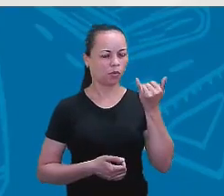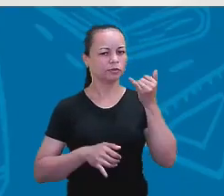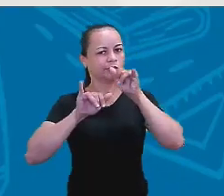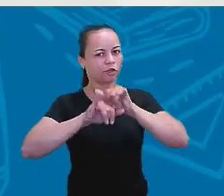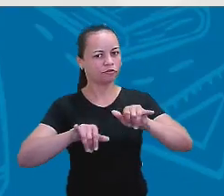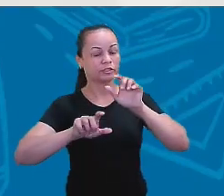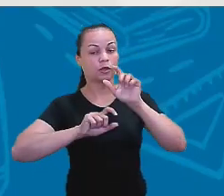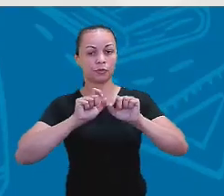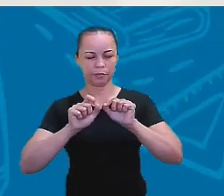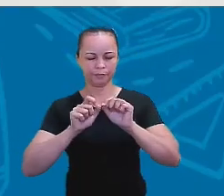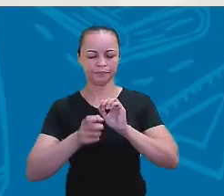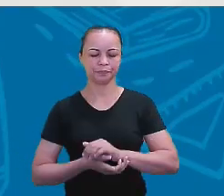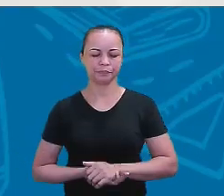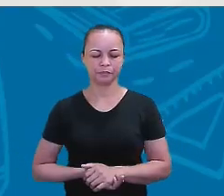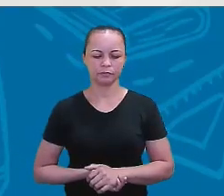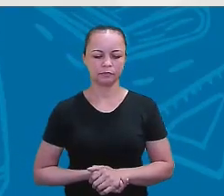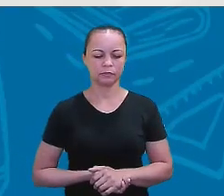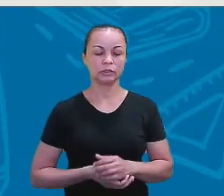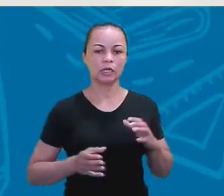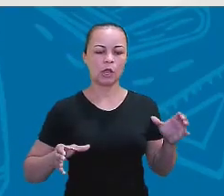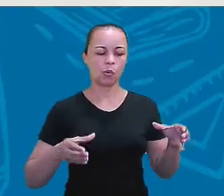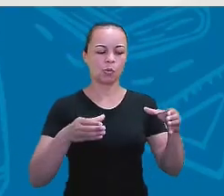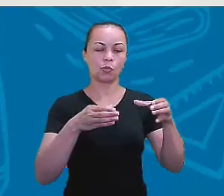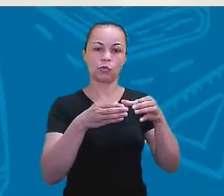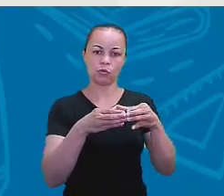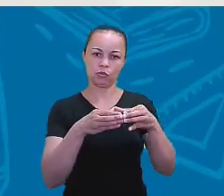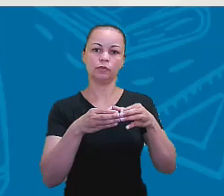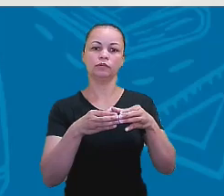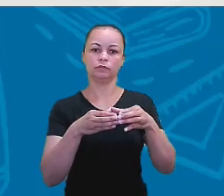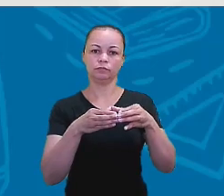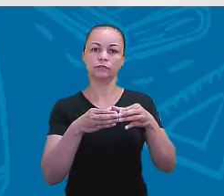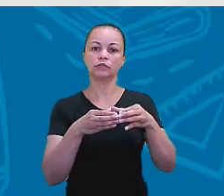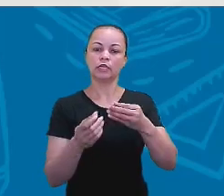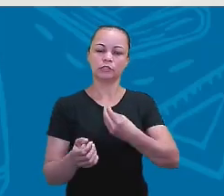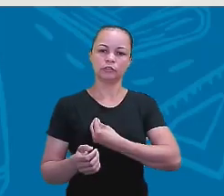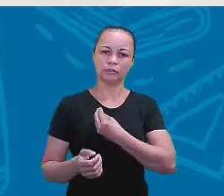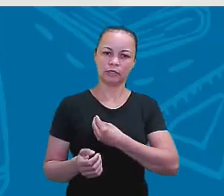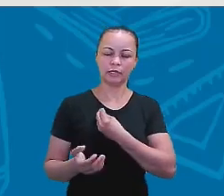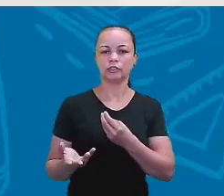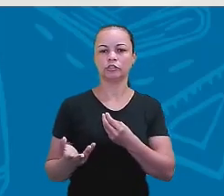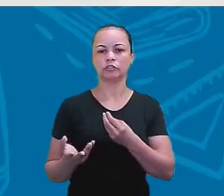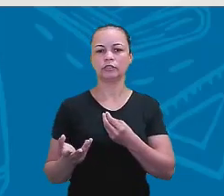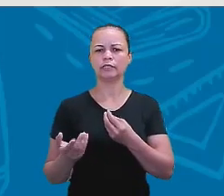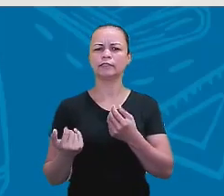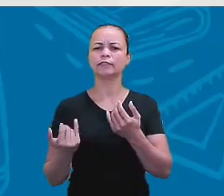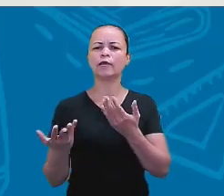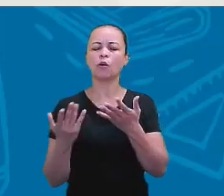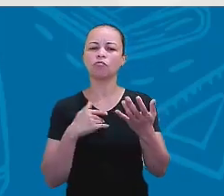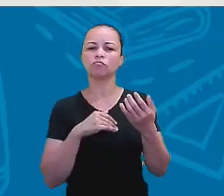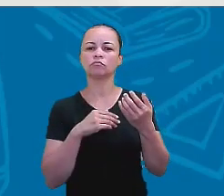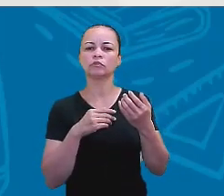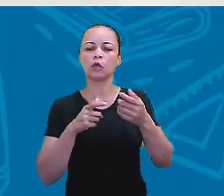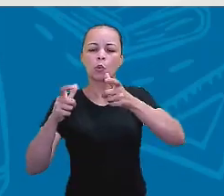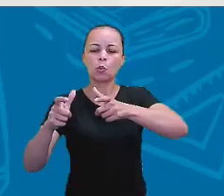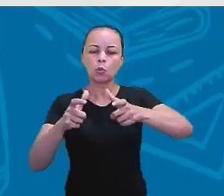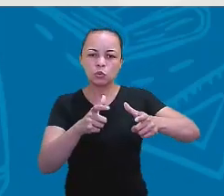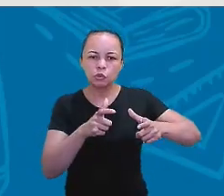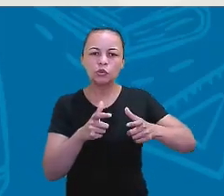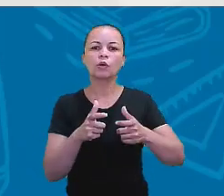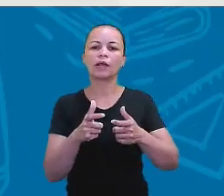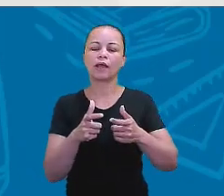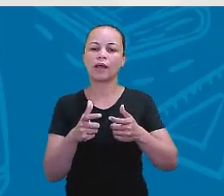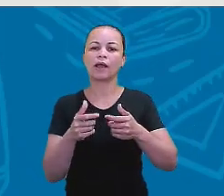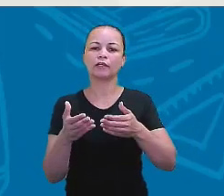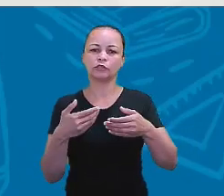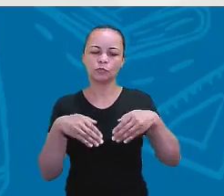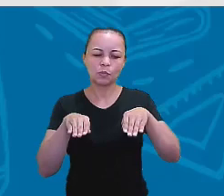coisa. É um conjunto de seres, né, que são da mesma espécie, mas que estão vivendo no mesmo lugar, no